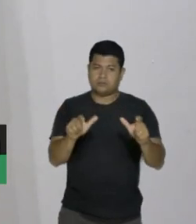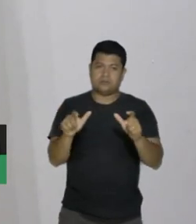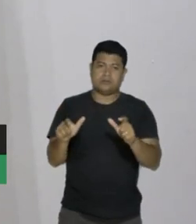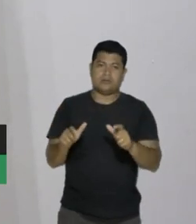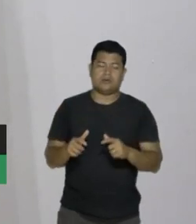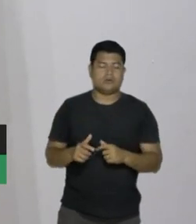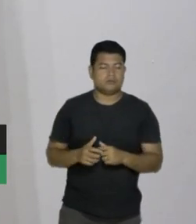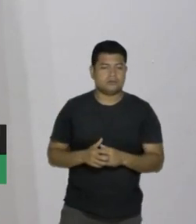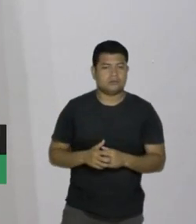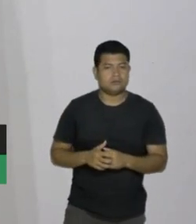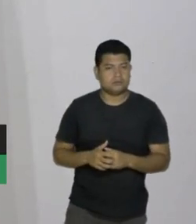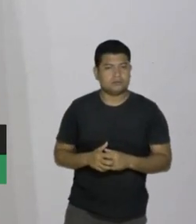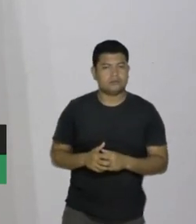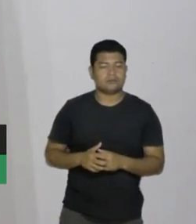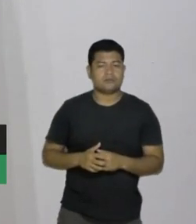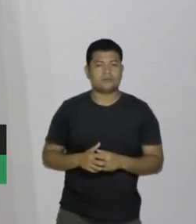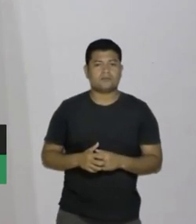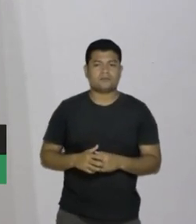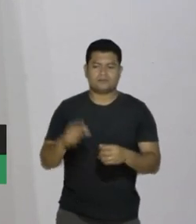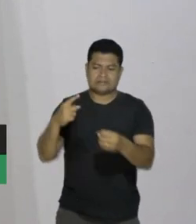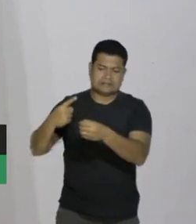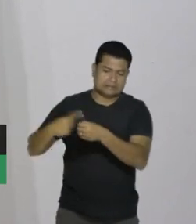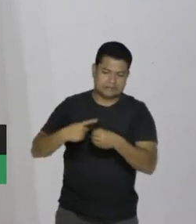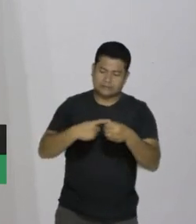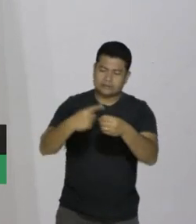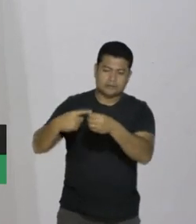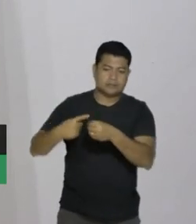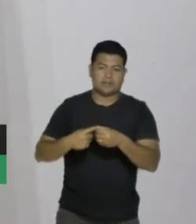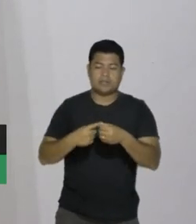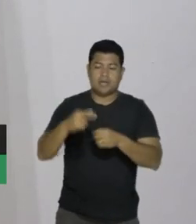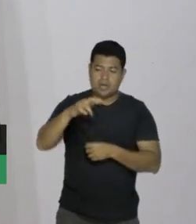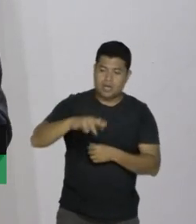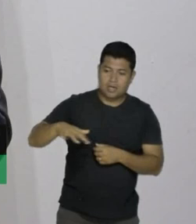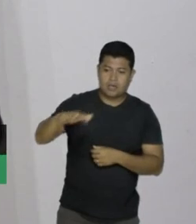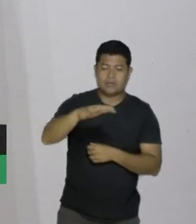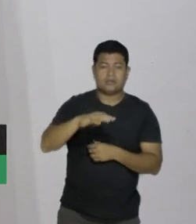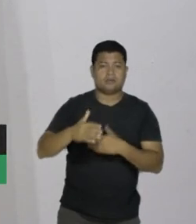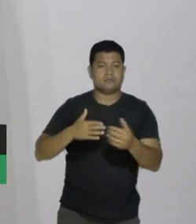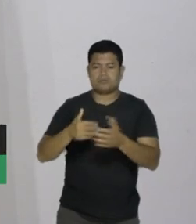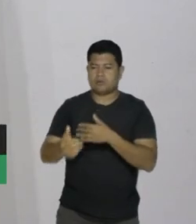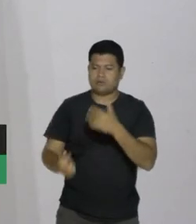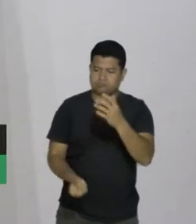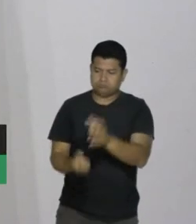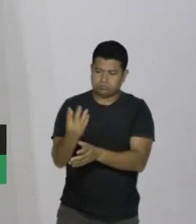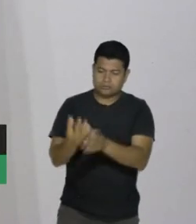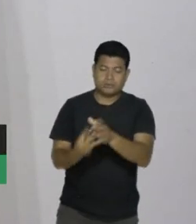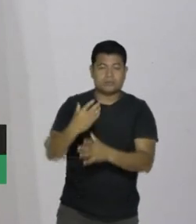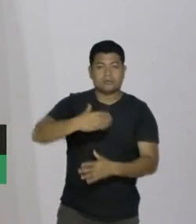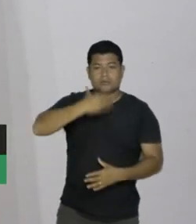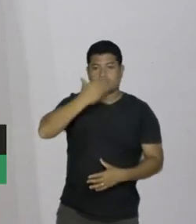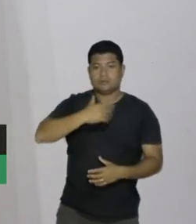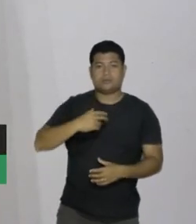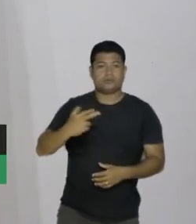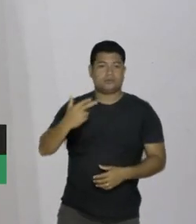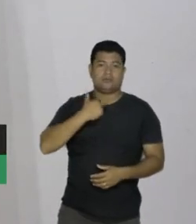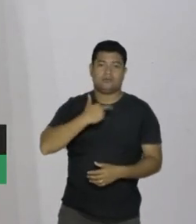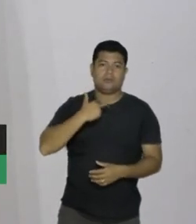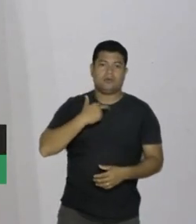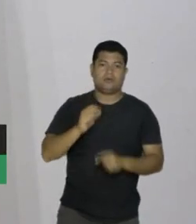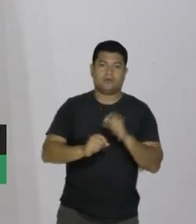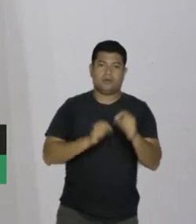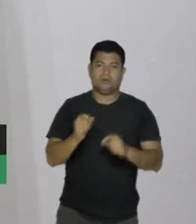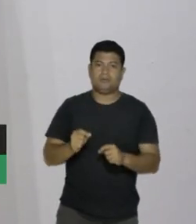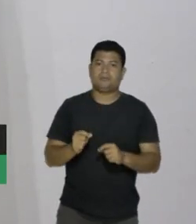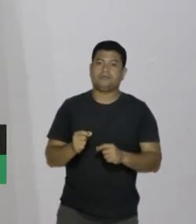quem tá produzindo lá em Fraiburgo em qualquer região em qualquer município desse estado e que não pode ser colocado